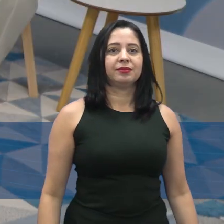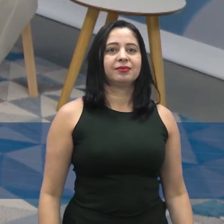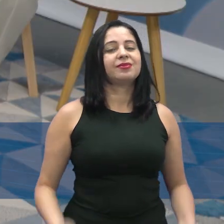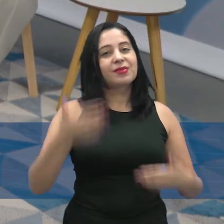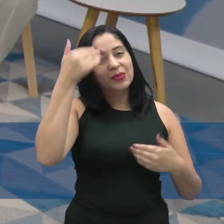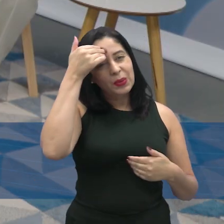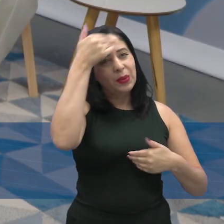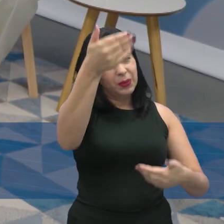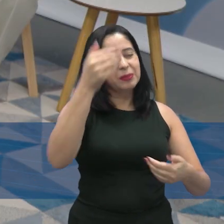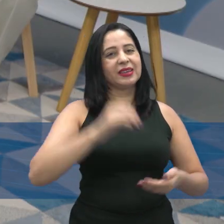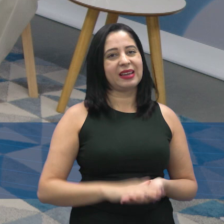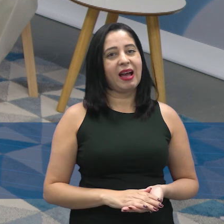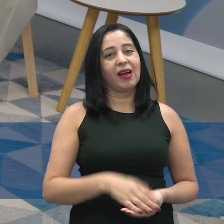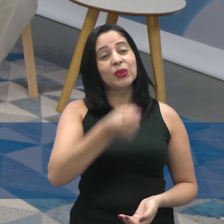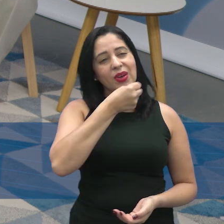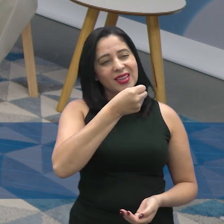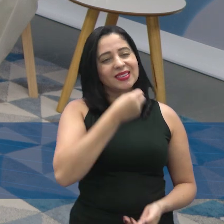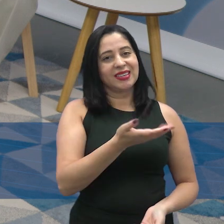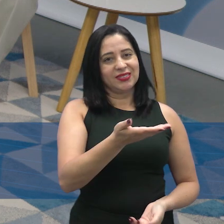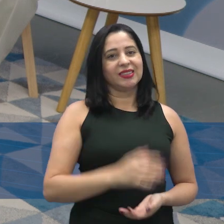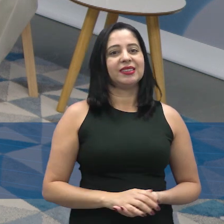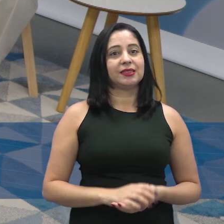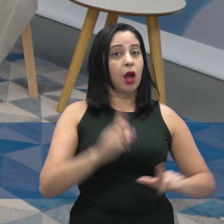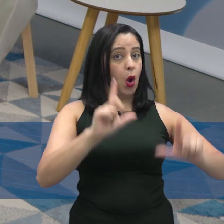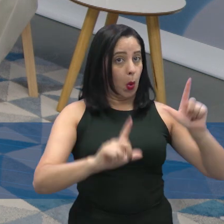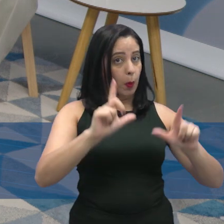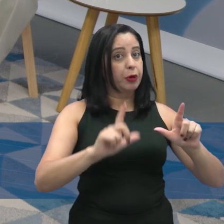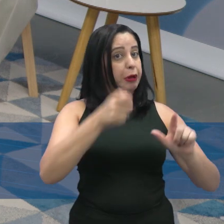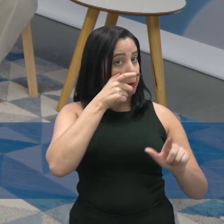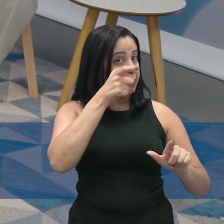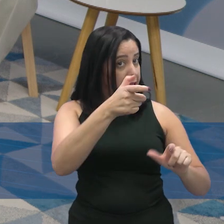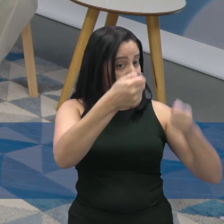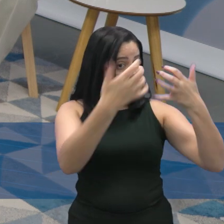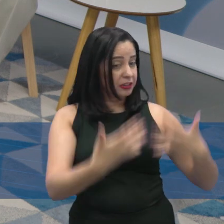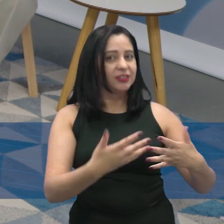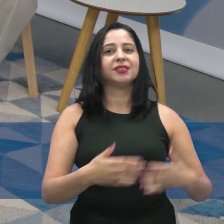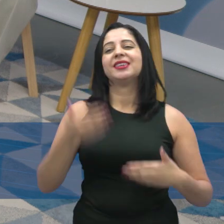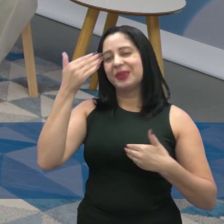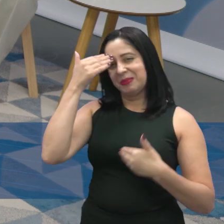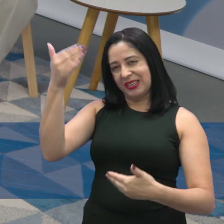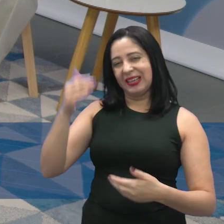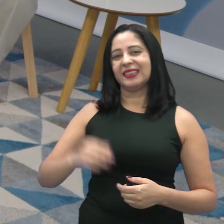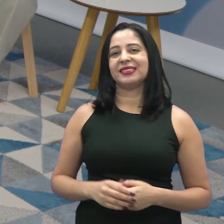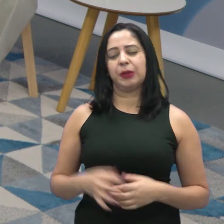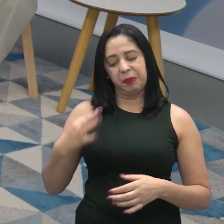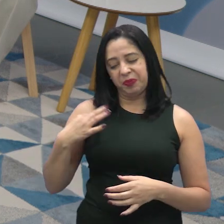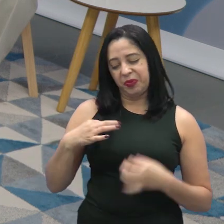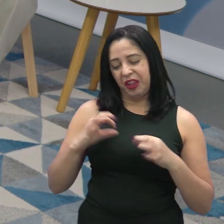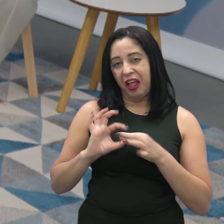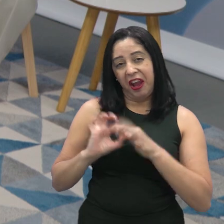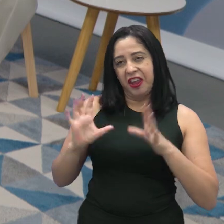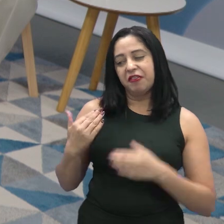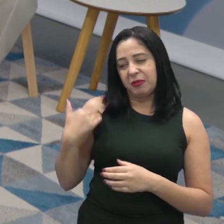Muito obrigada, viu, pela participação aqui com a gente. Foi um programa bastante esclarecedor. Nós que agradecemos, sempre à disposição.